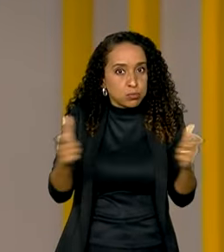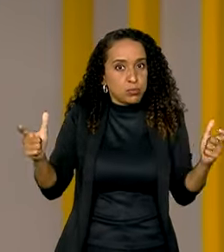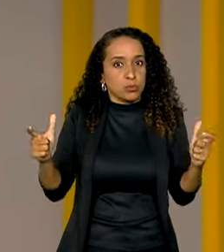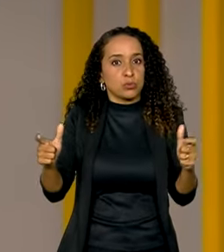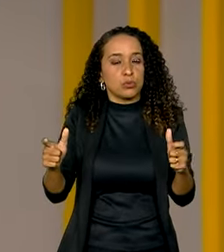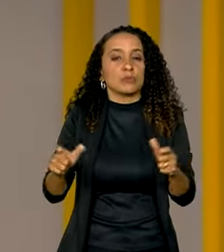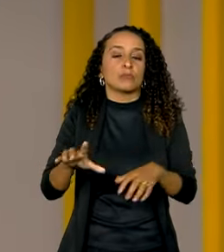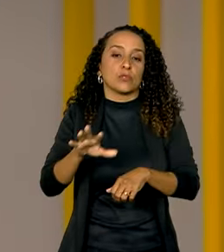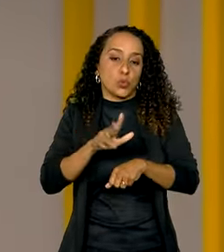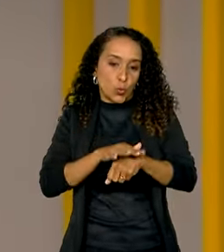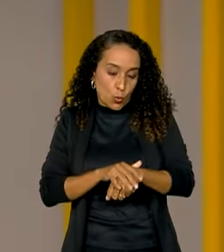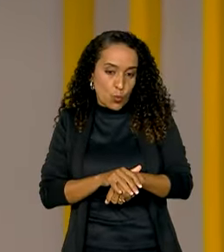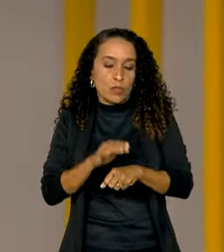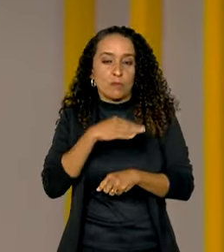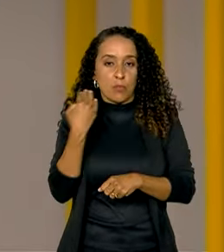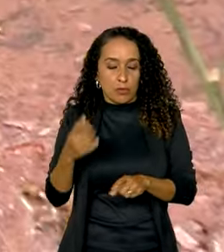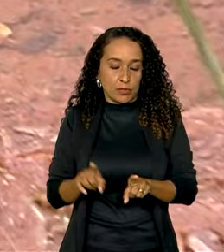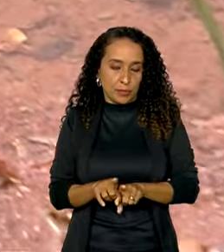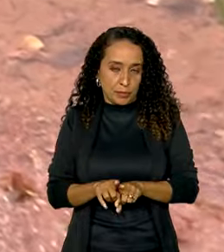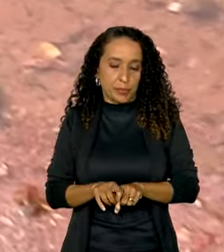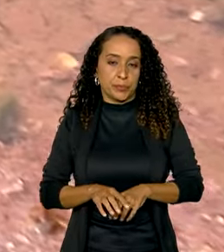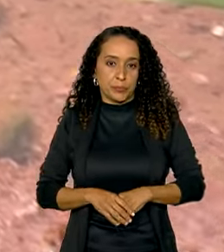casos e mortes pela doença.